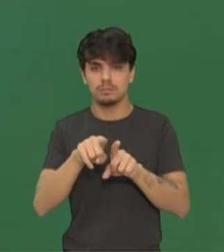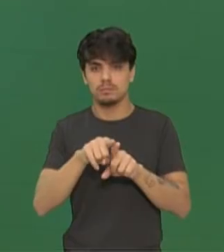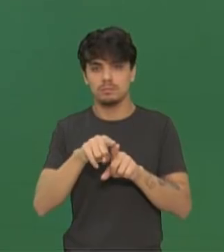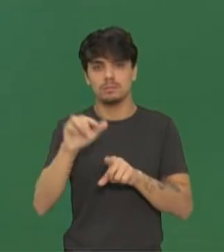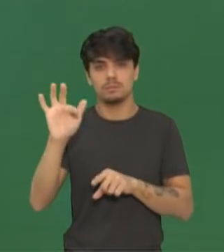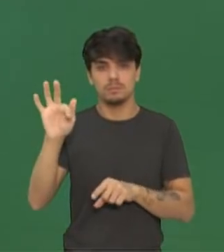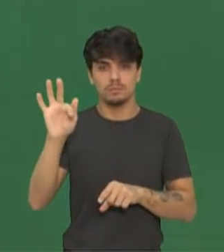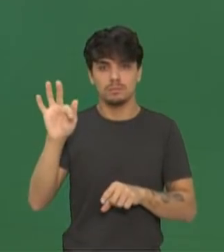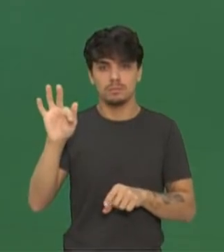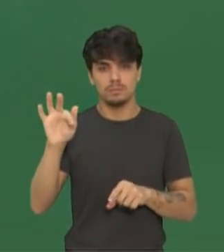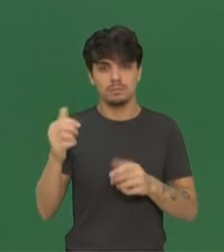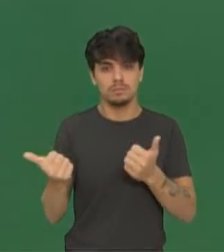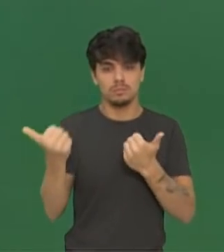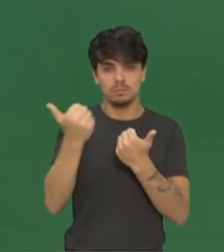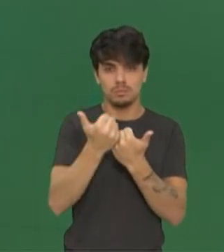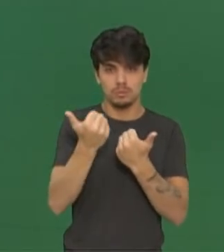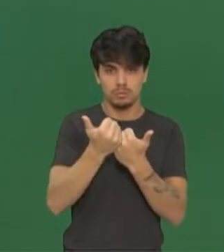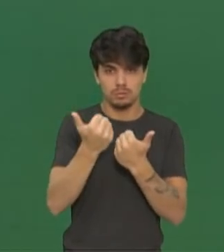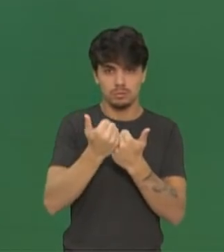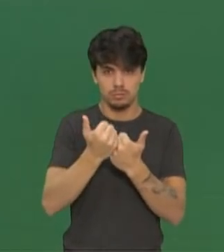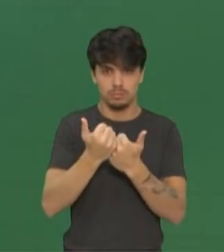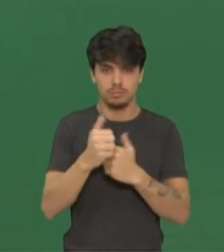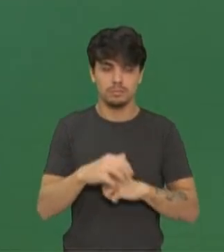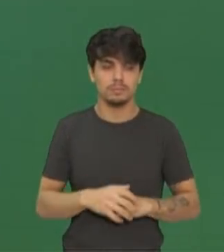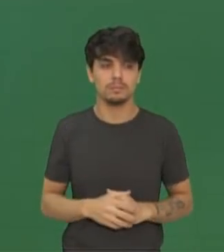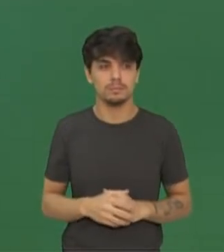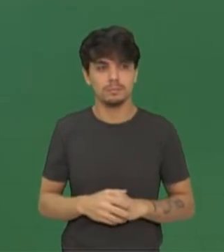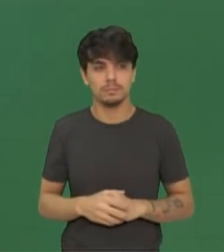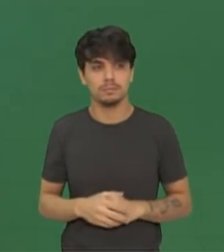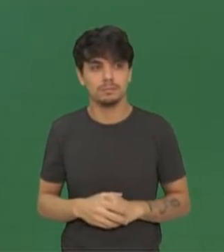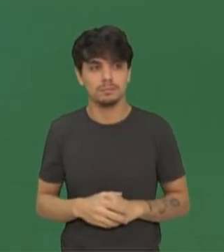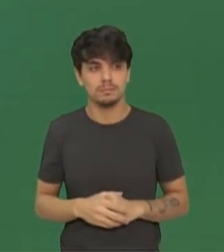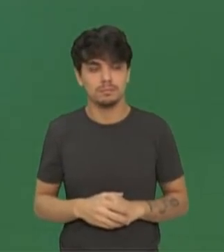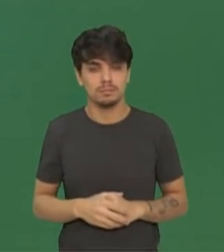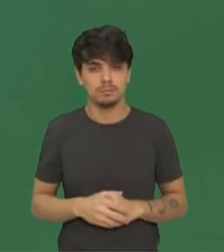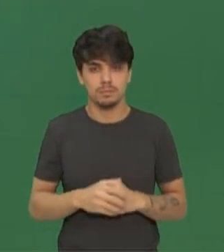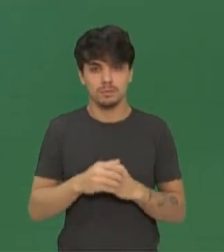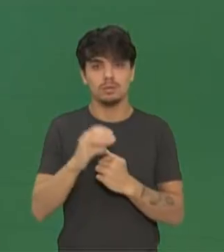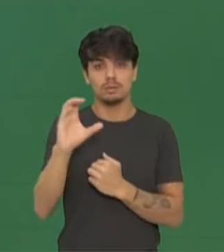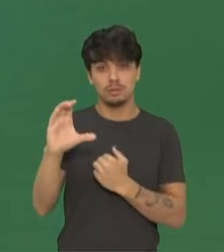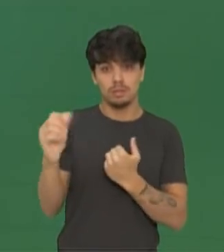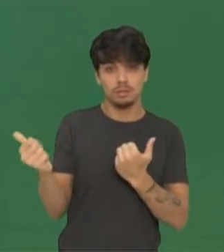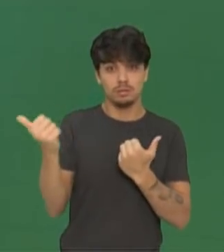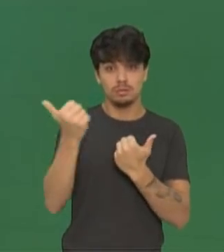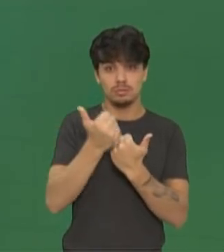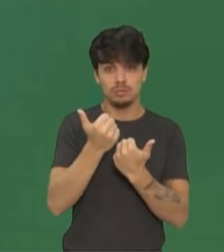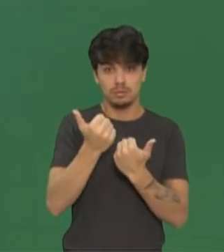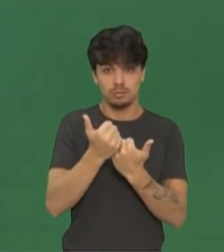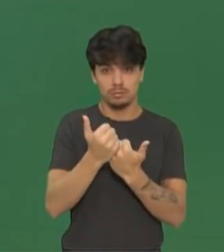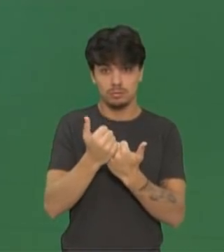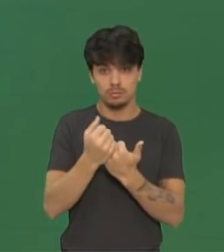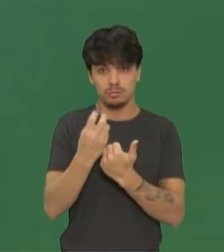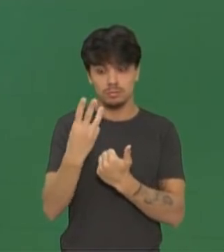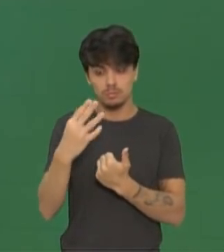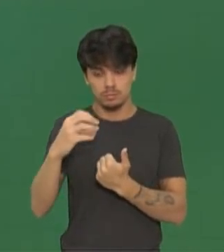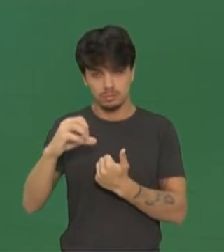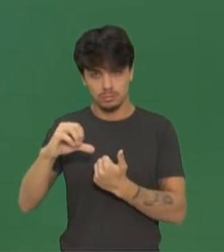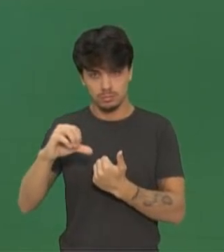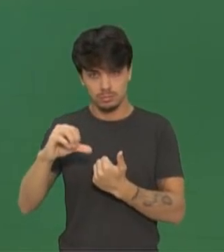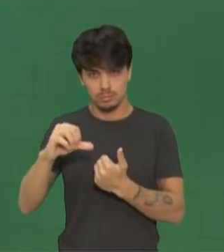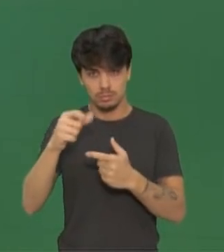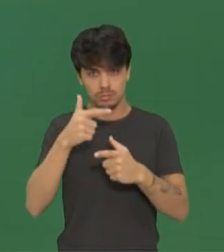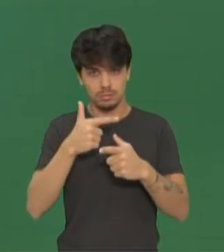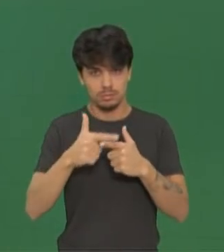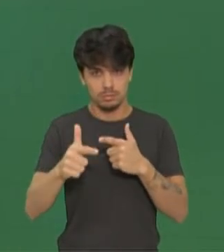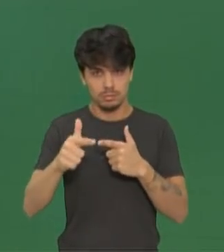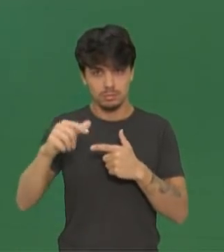do F a temperatura. Vamos então substituir no C? O C é 39, então vai ficar 39